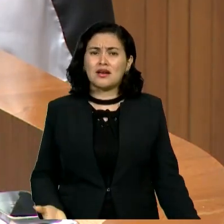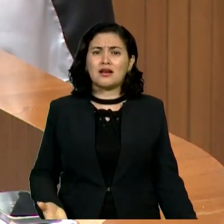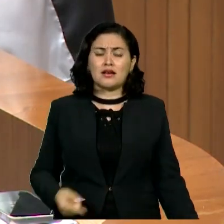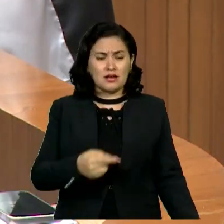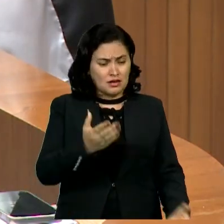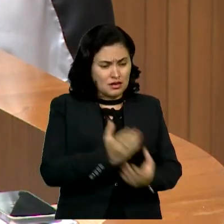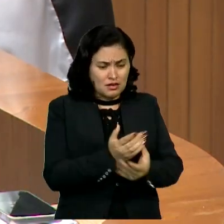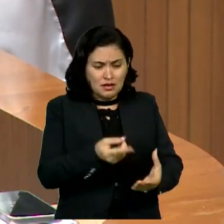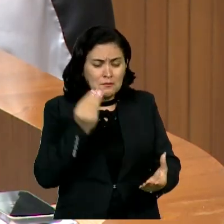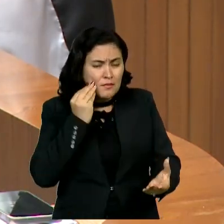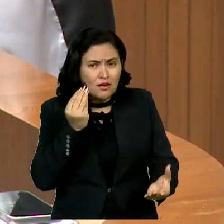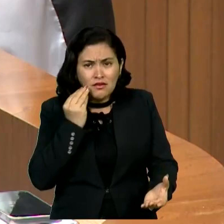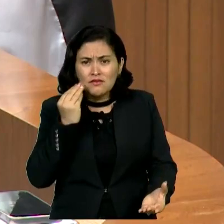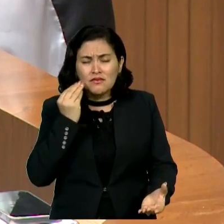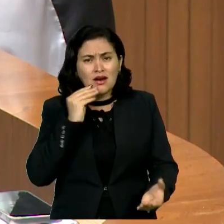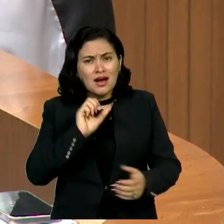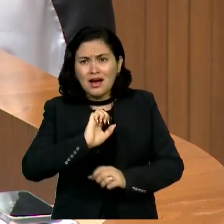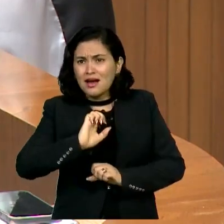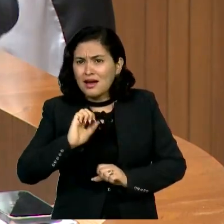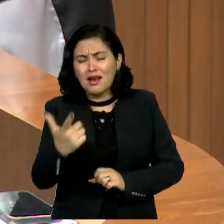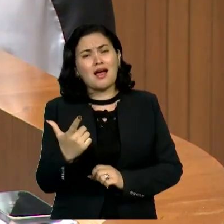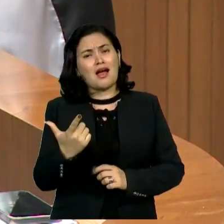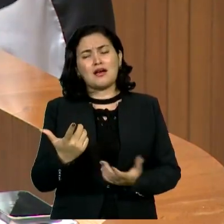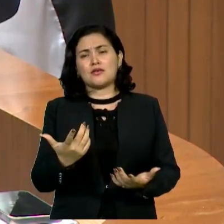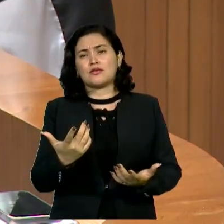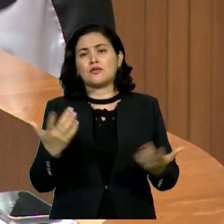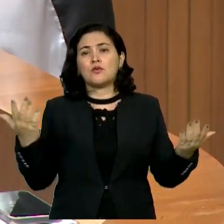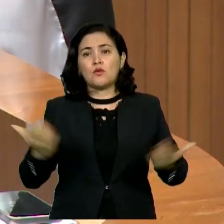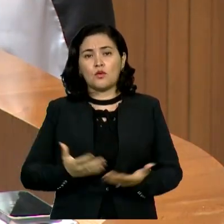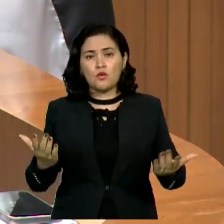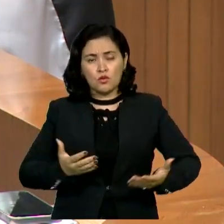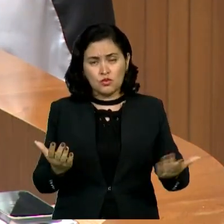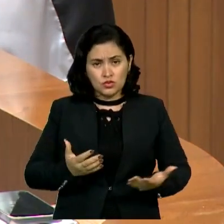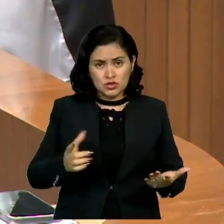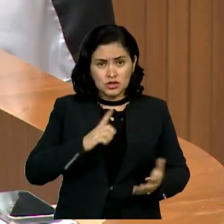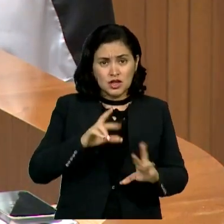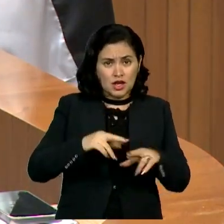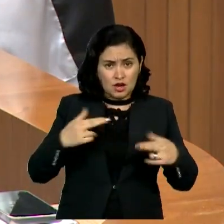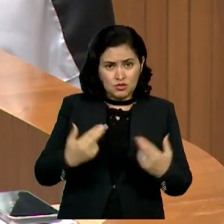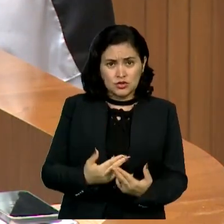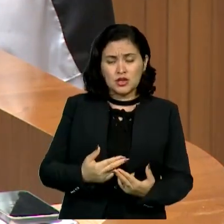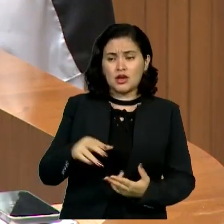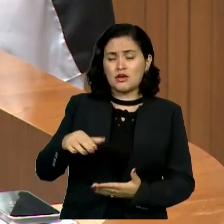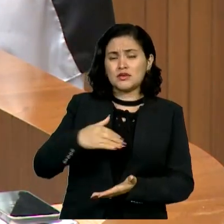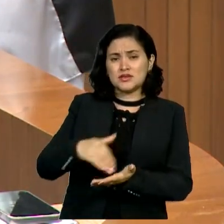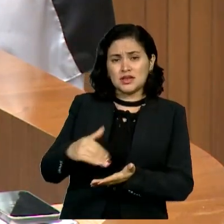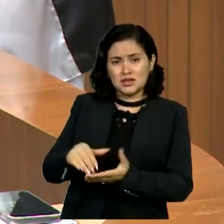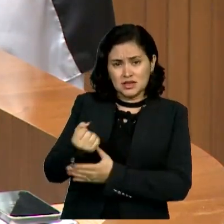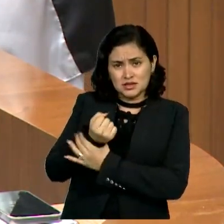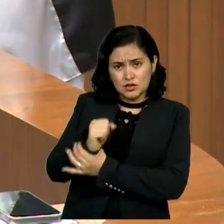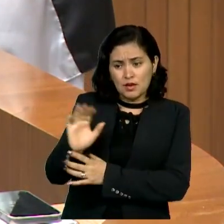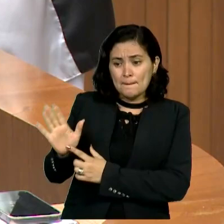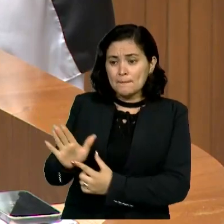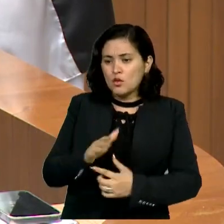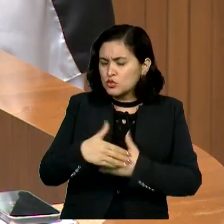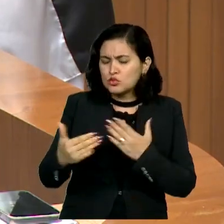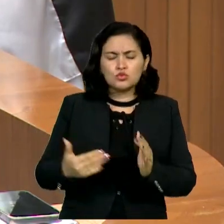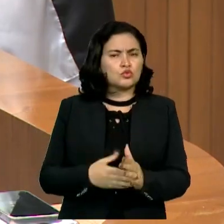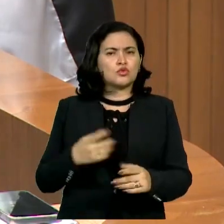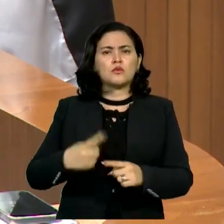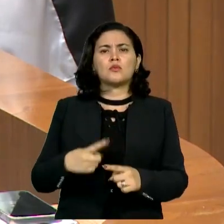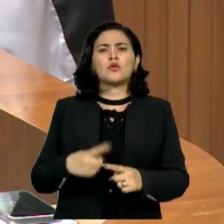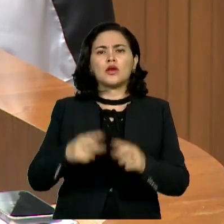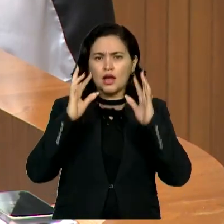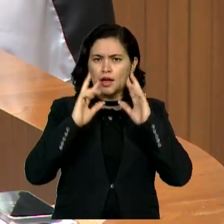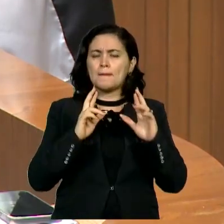claro. Hoje vai ter reunião, o pessoal da SEC com certeza vai mostrar tudo, porque foi tudo